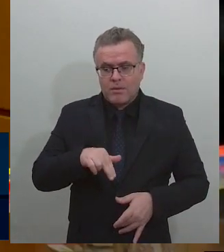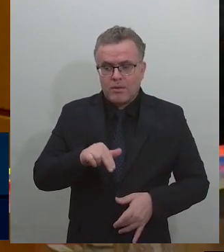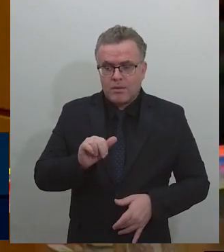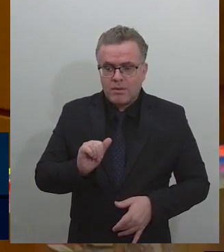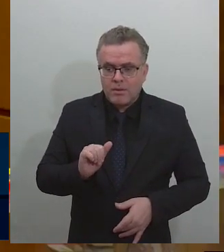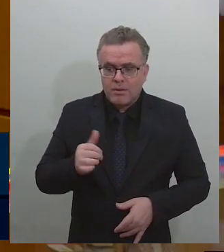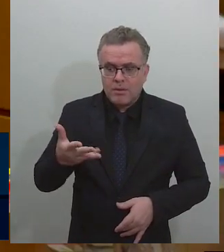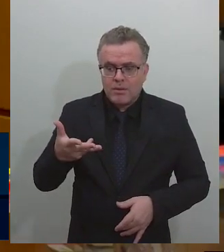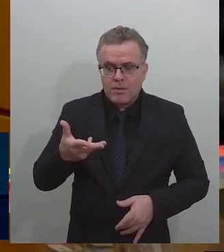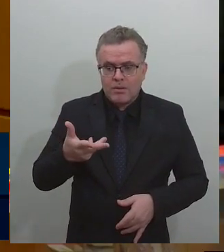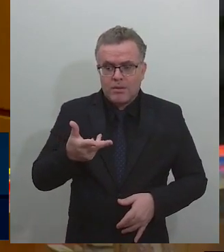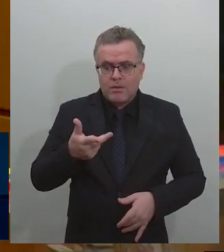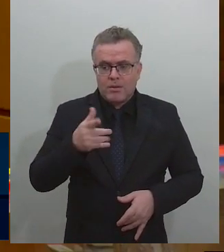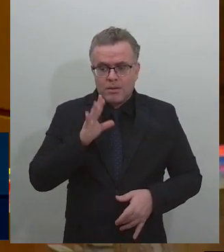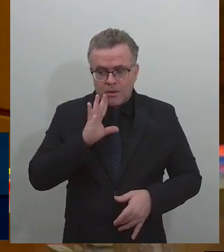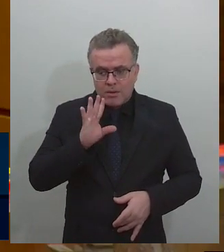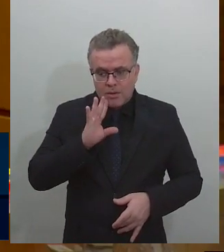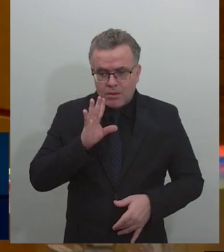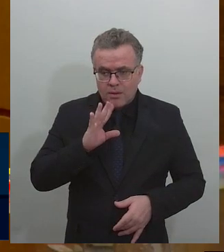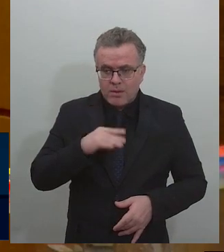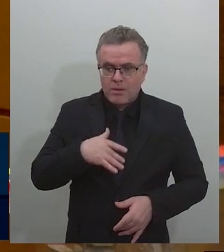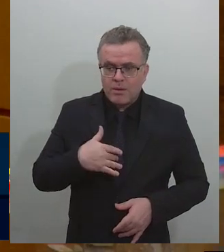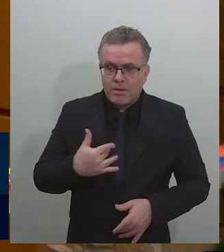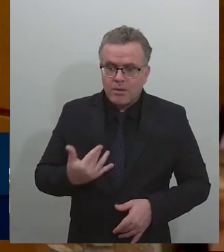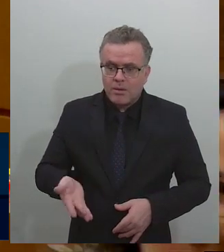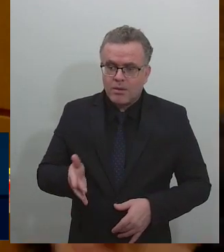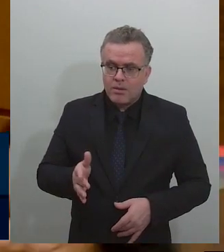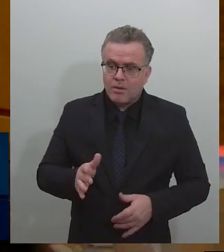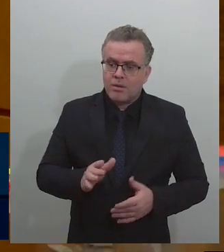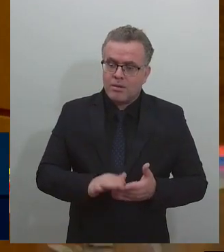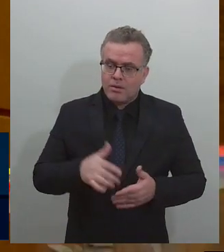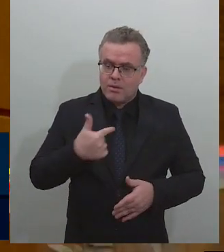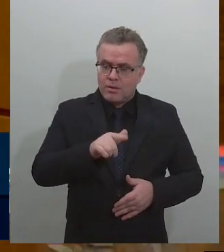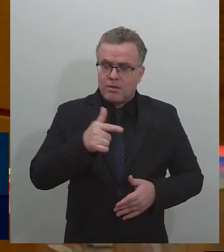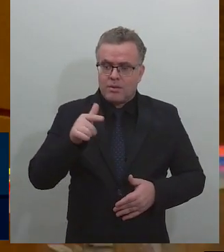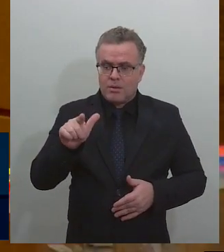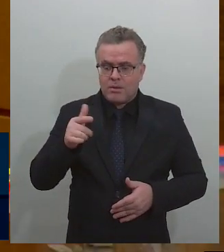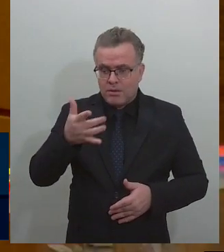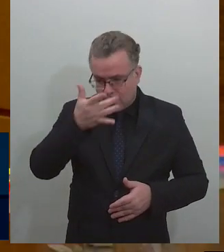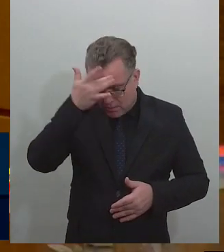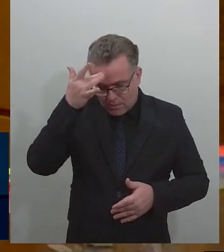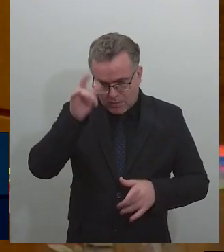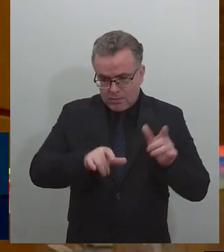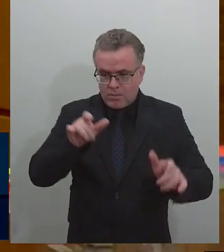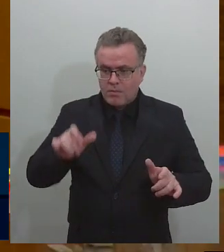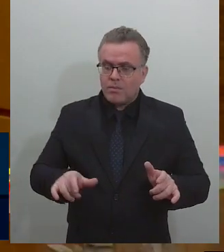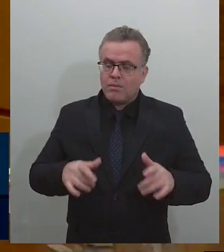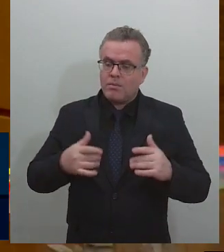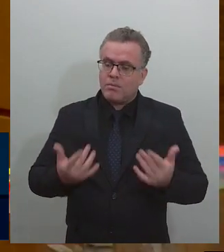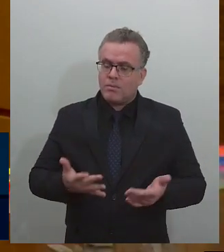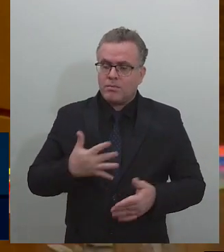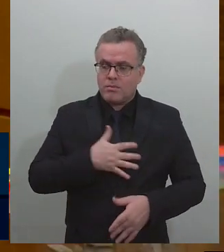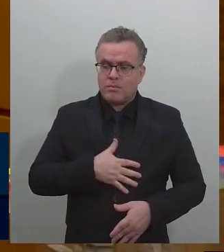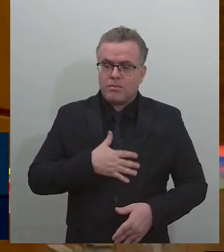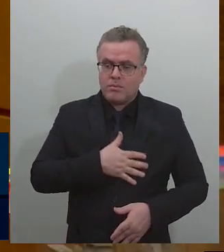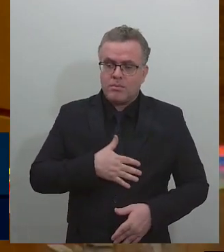e outras pessoas lá que estavam prestigiando o